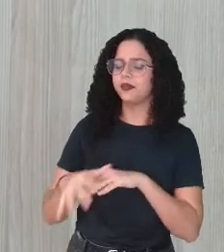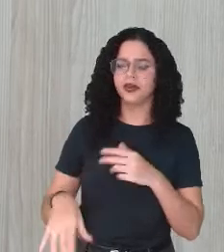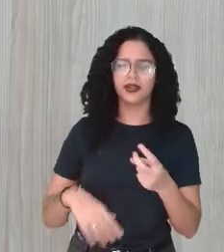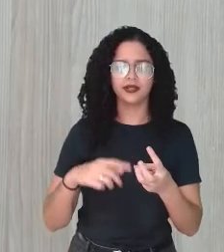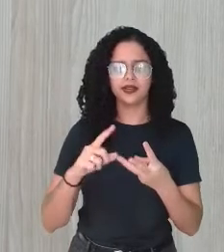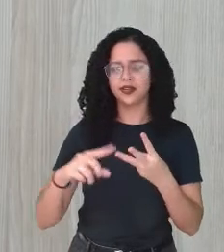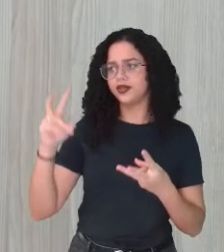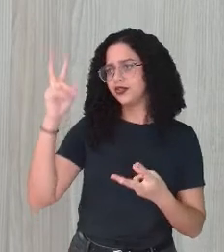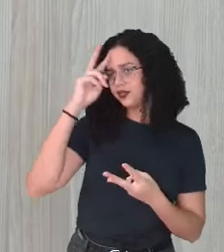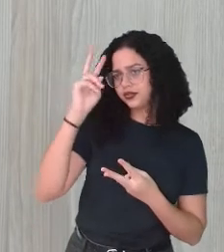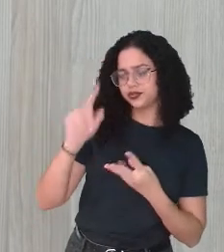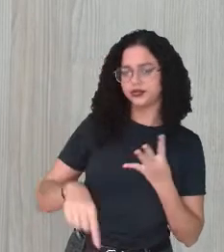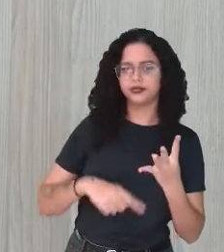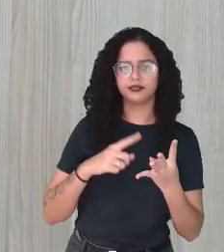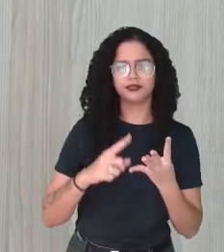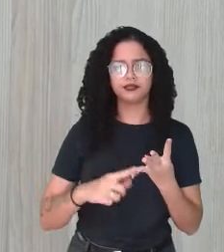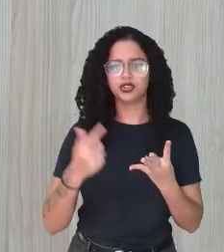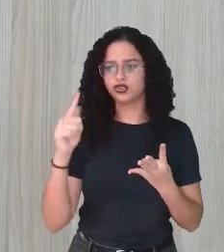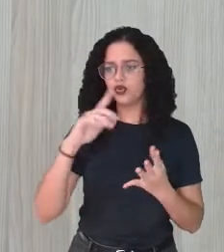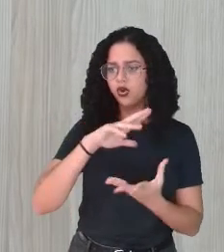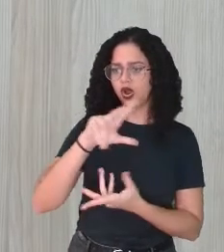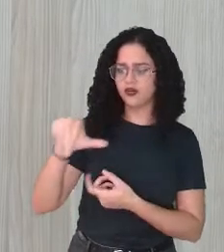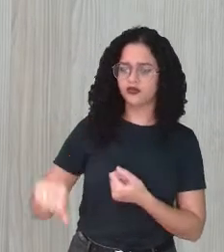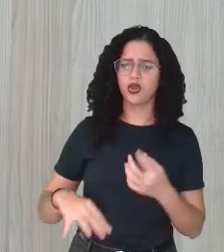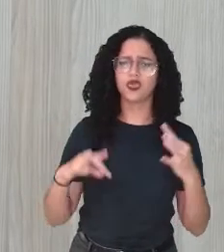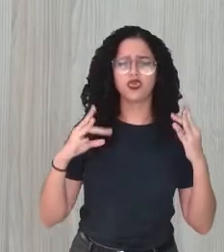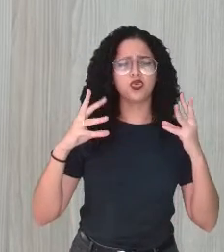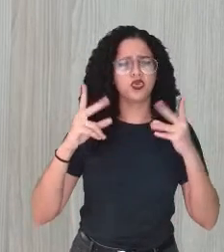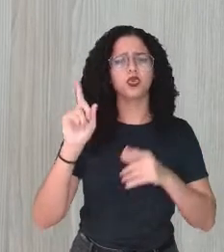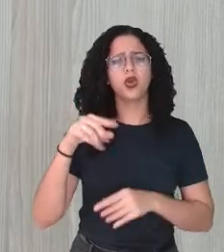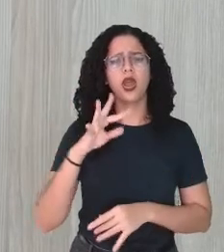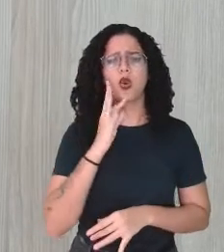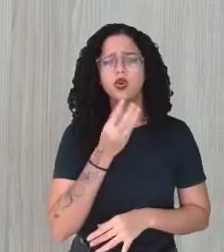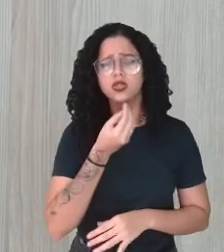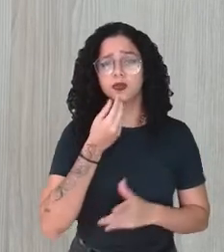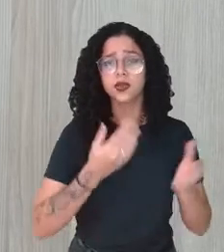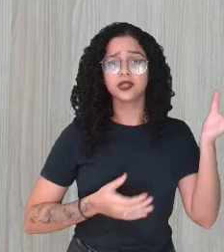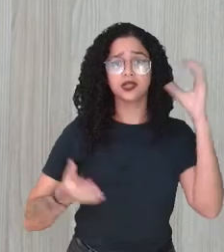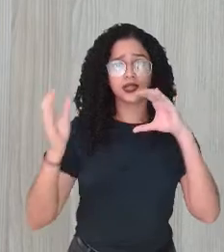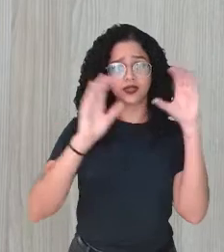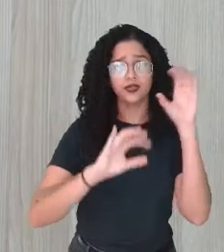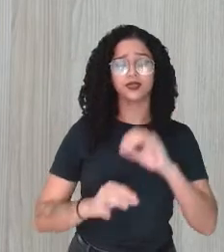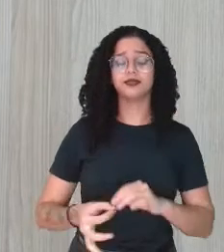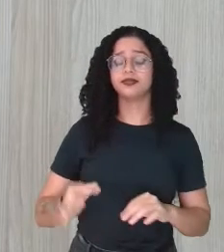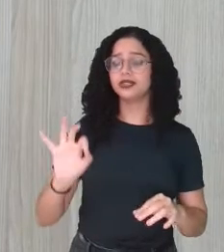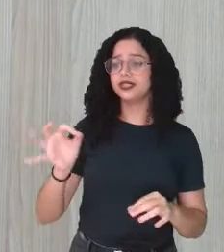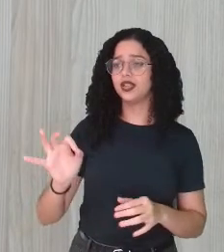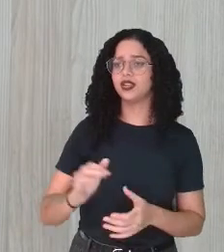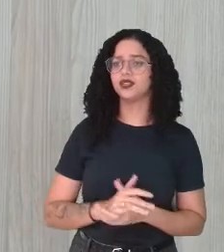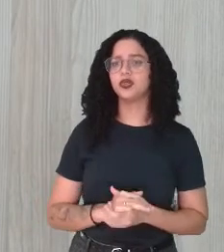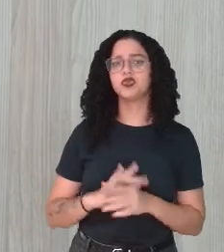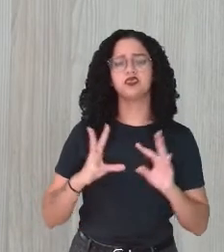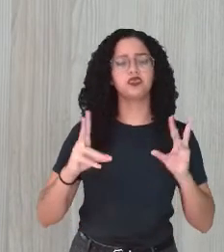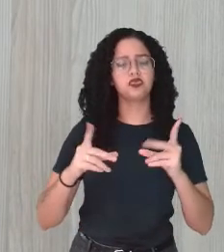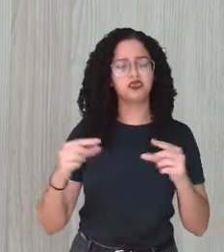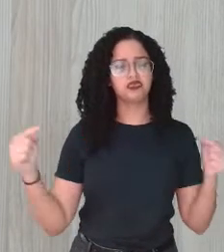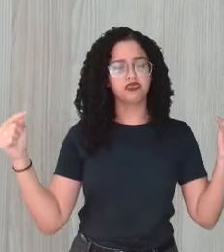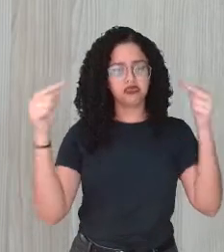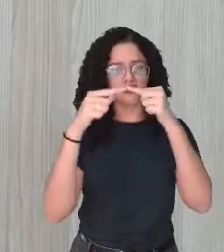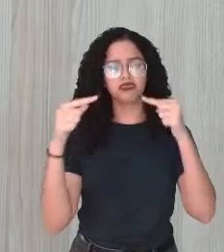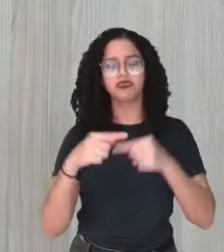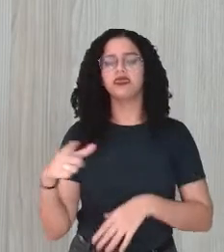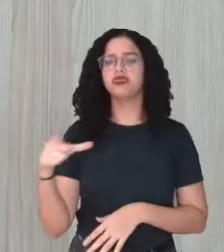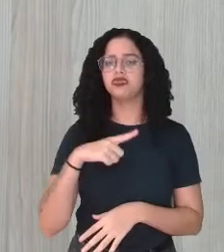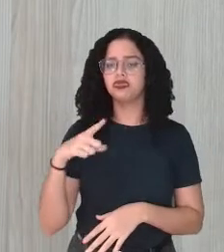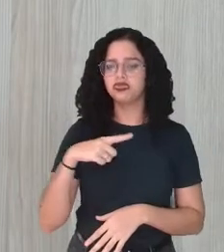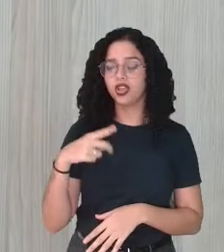da história, a gente está falando da geografia. Tudo isso é conhecimento científico, né, professora Carol? Tudo interligado, né? E é